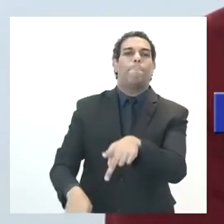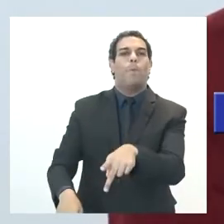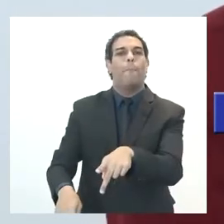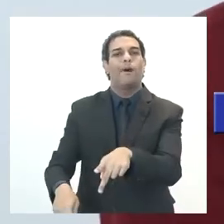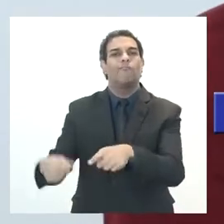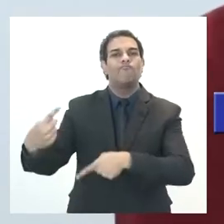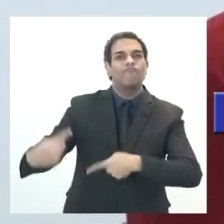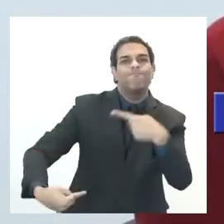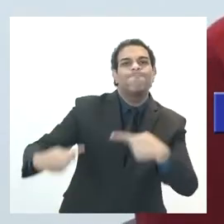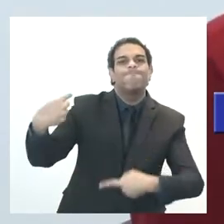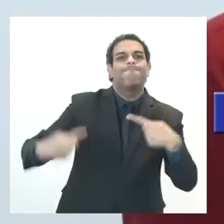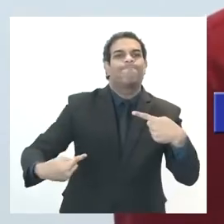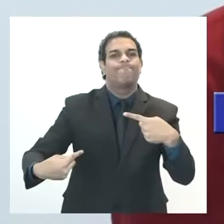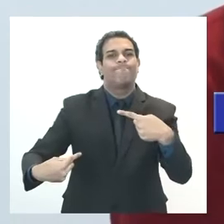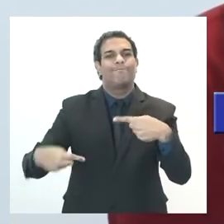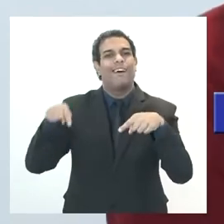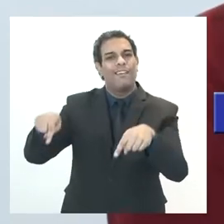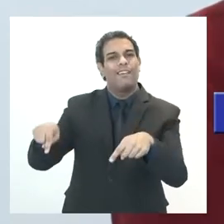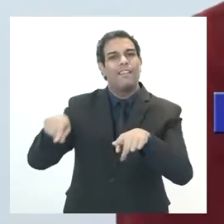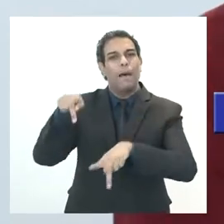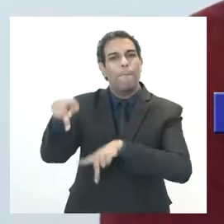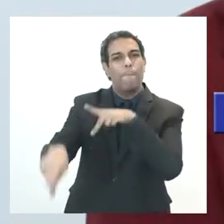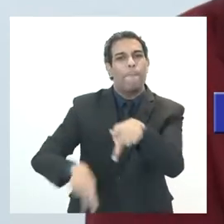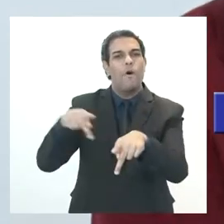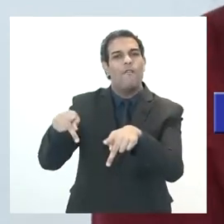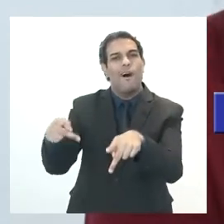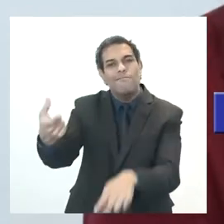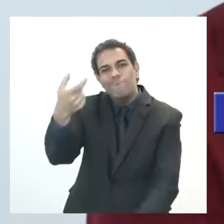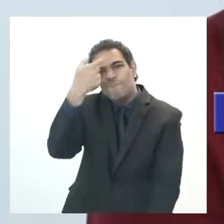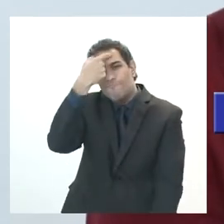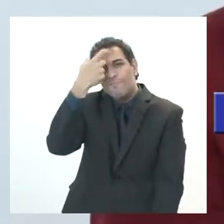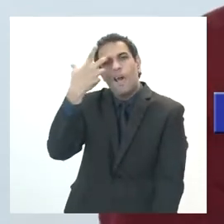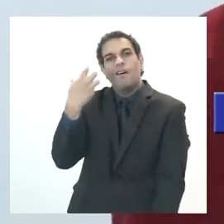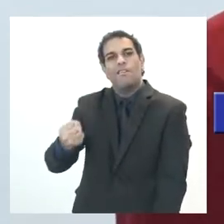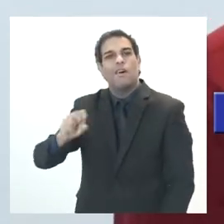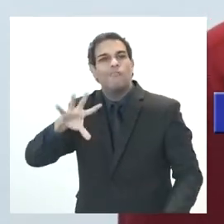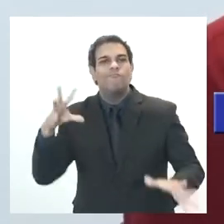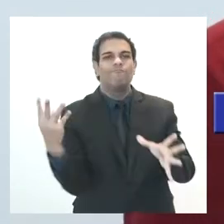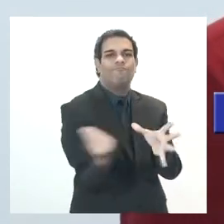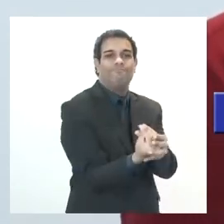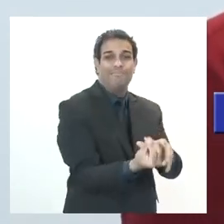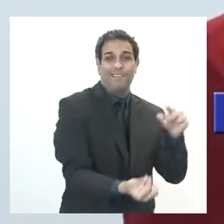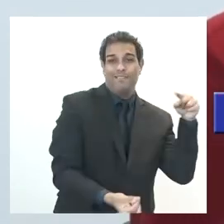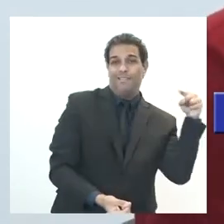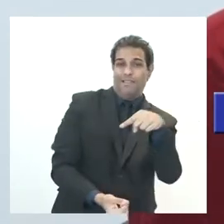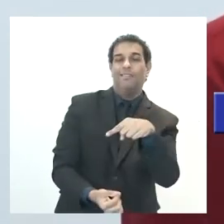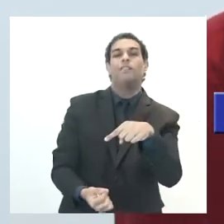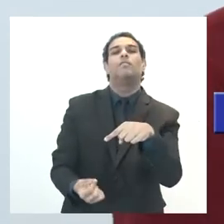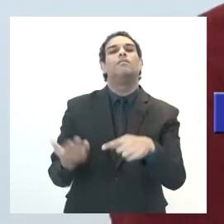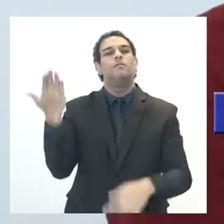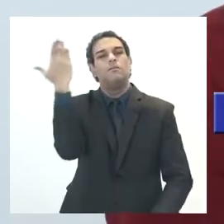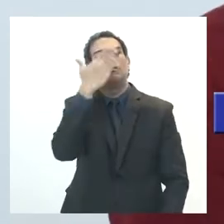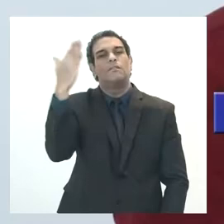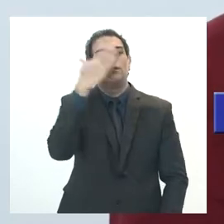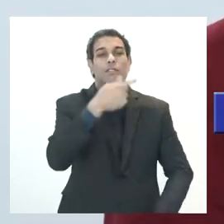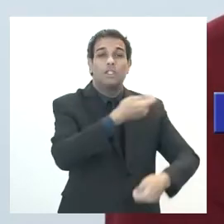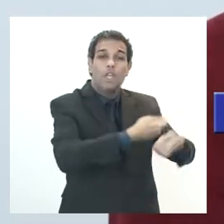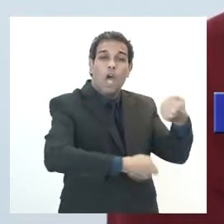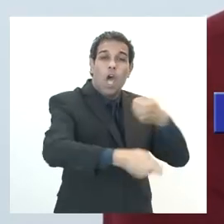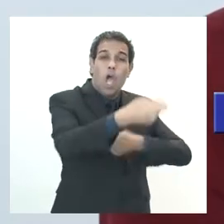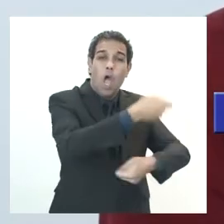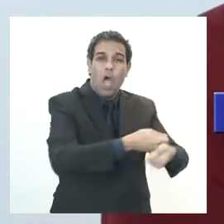disputará mentes e corações para que o povo ele esteja do nosso lado e que ele entenda que a reforma